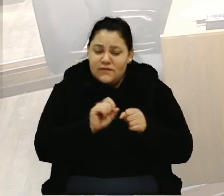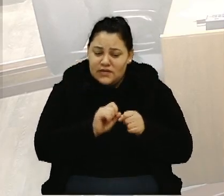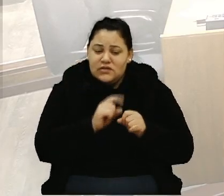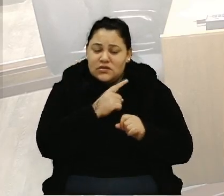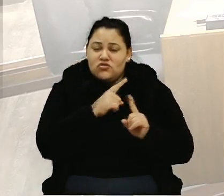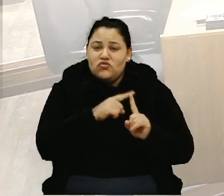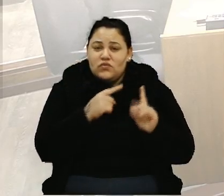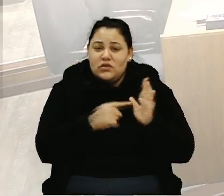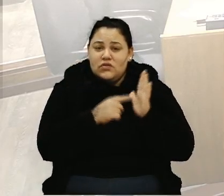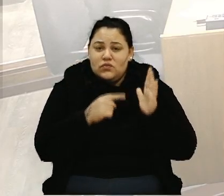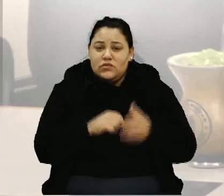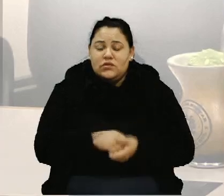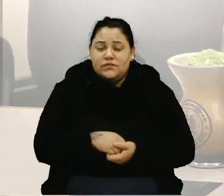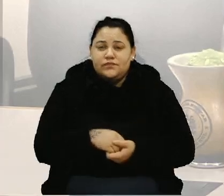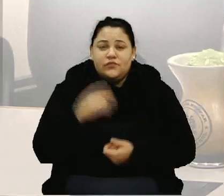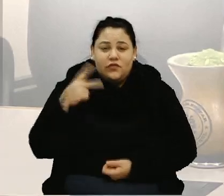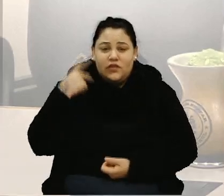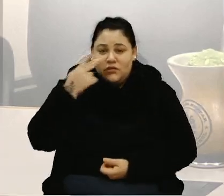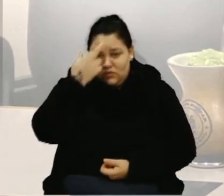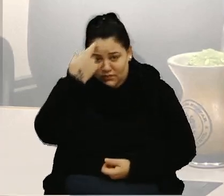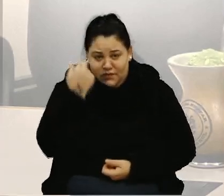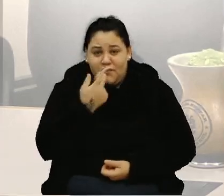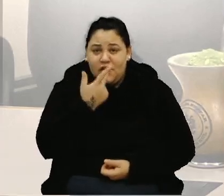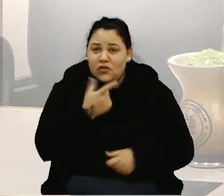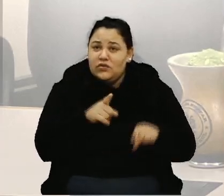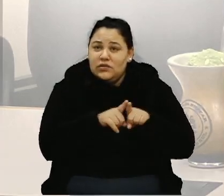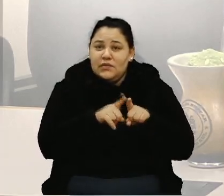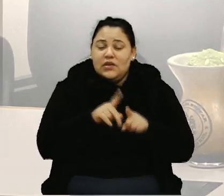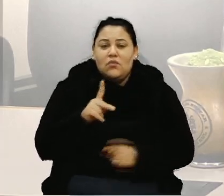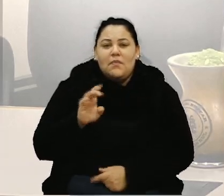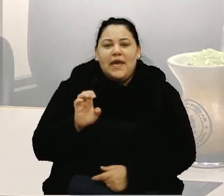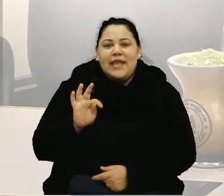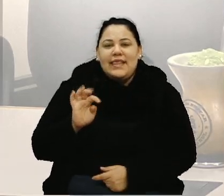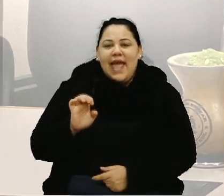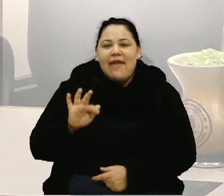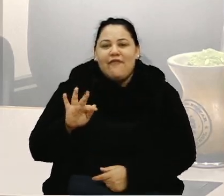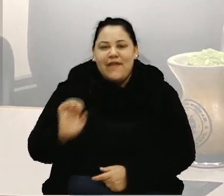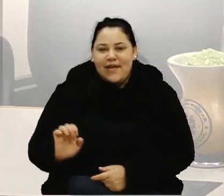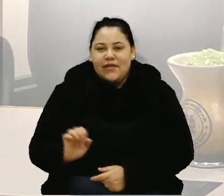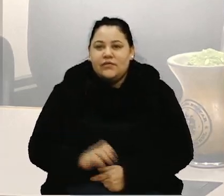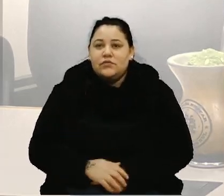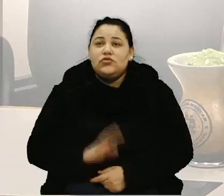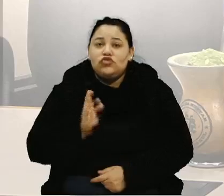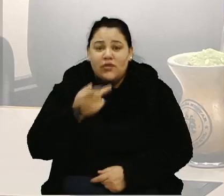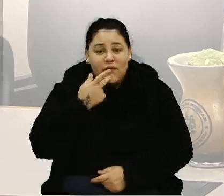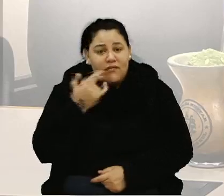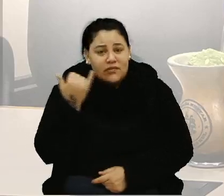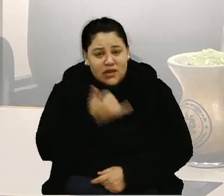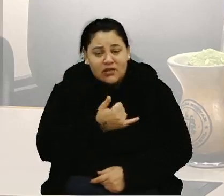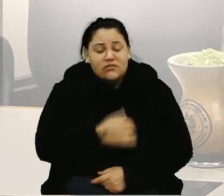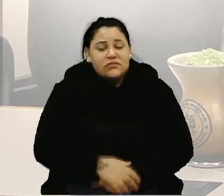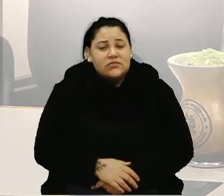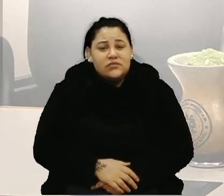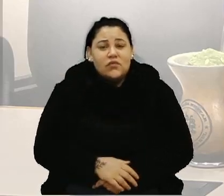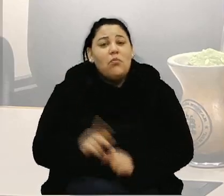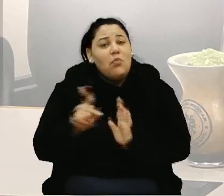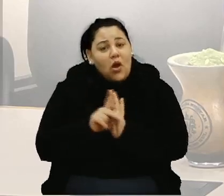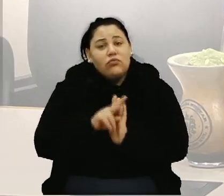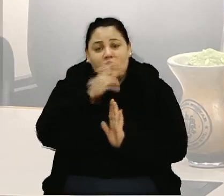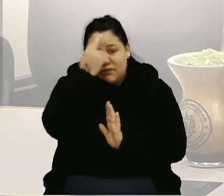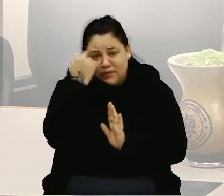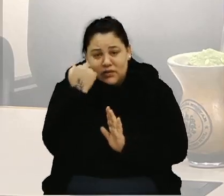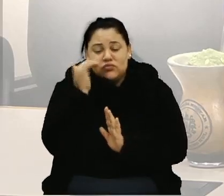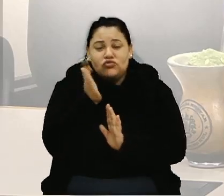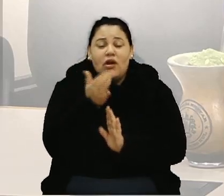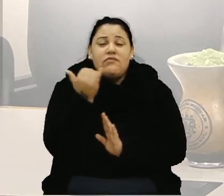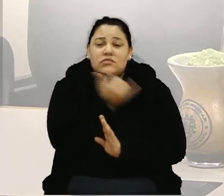O vereador Rafael cita ali essa questão do PTF, por muitas vezes foi acionado inclusive por ele mesmo, né?